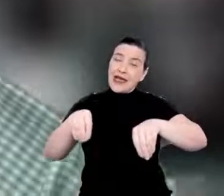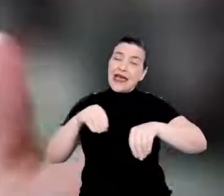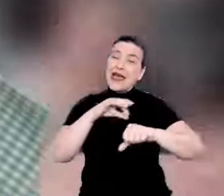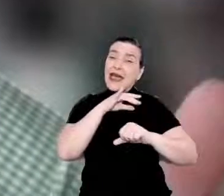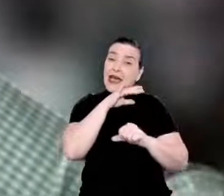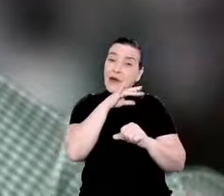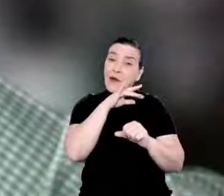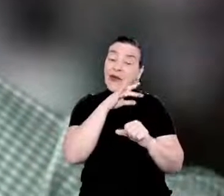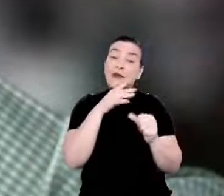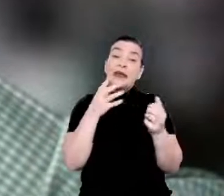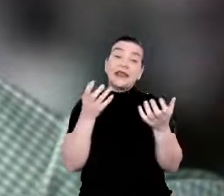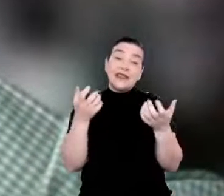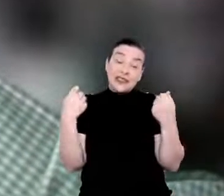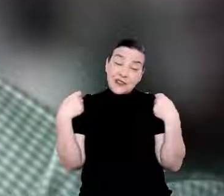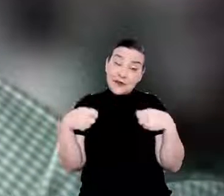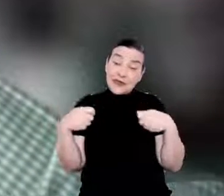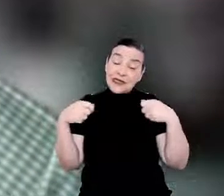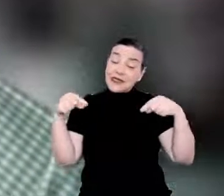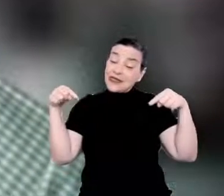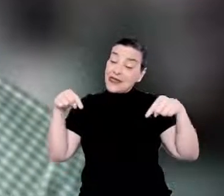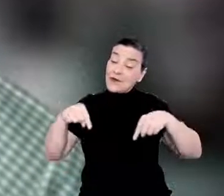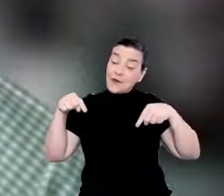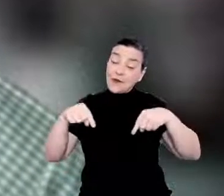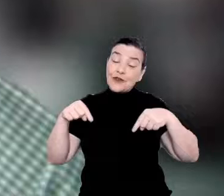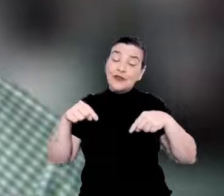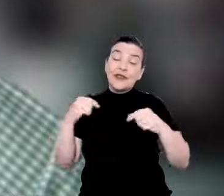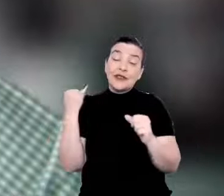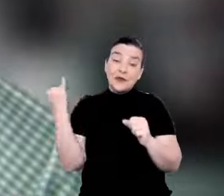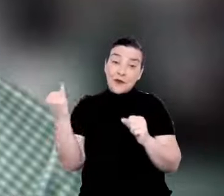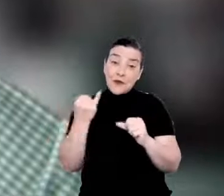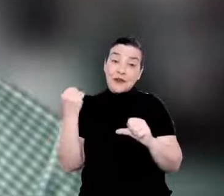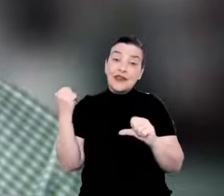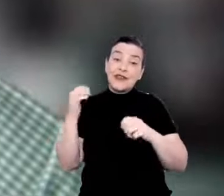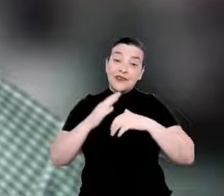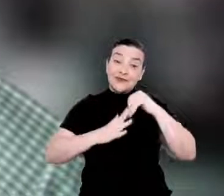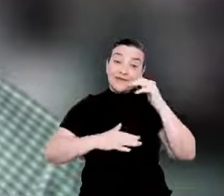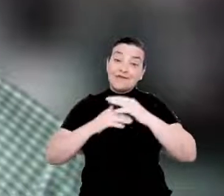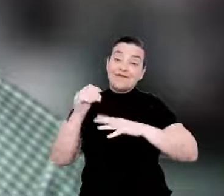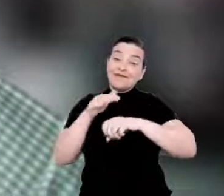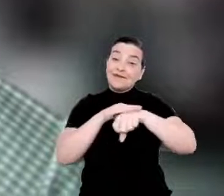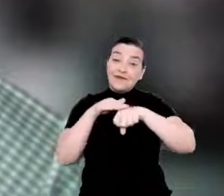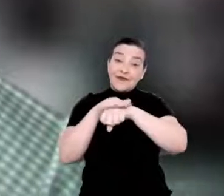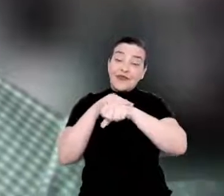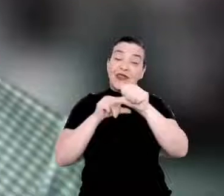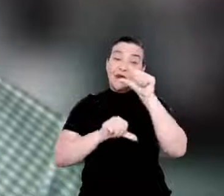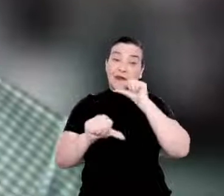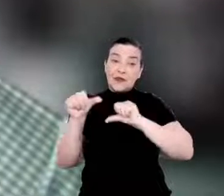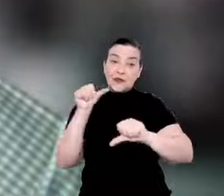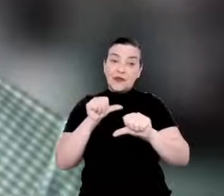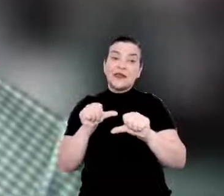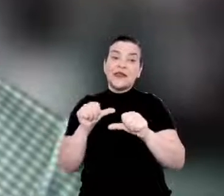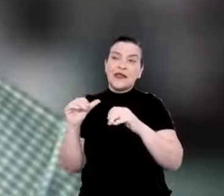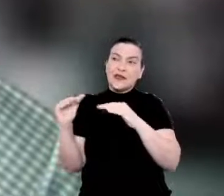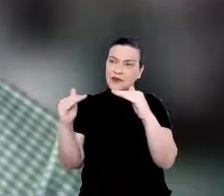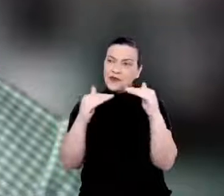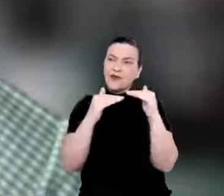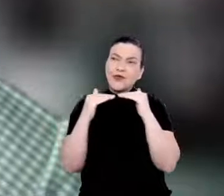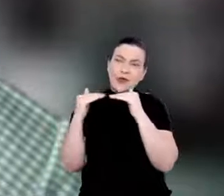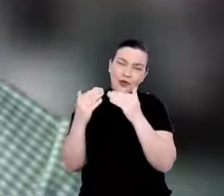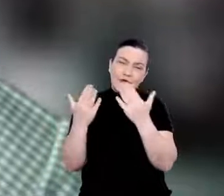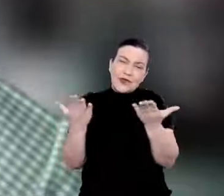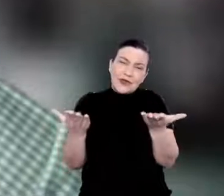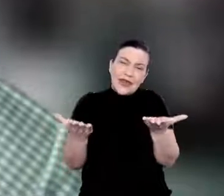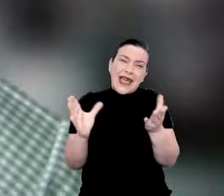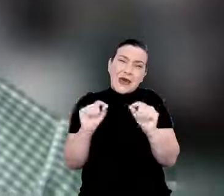obrigará a mudar, o que nos leva para a segunda perspectiva, e que talvez haja consenso de que as iniciativas ainda são tímidas e sem